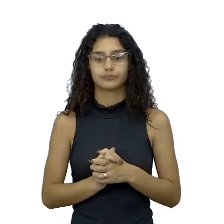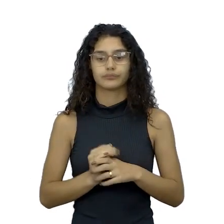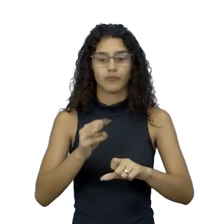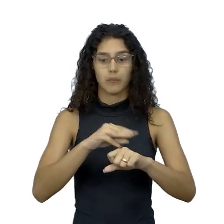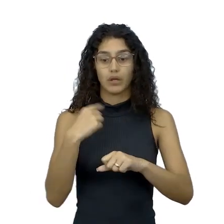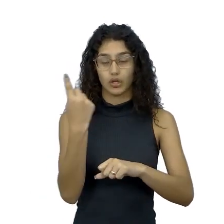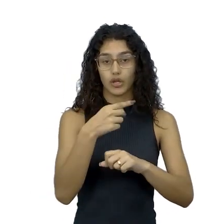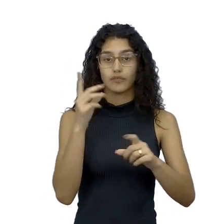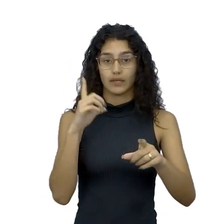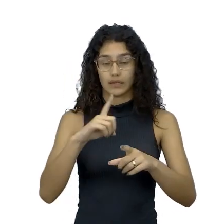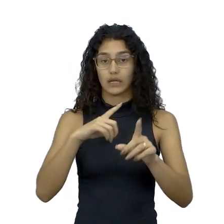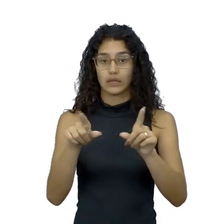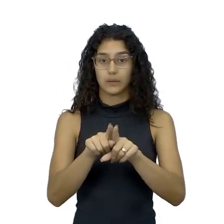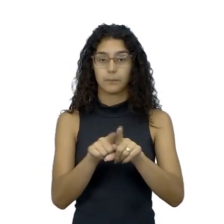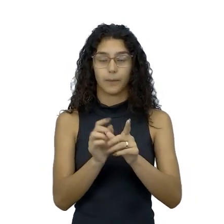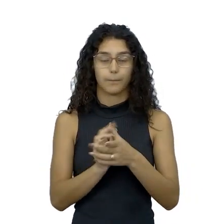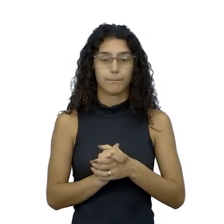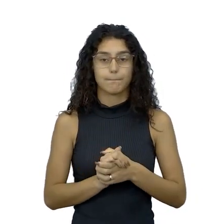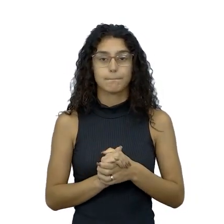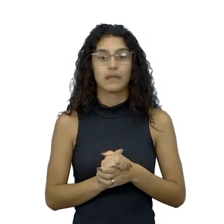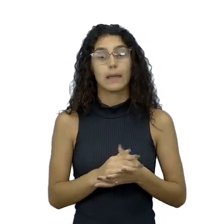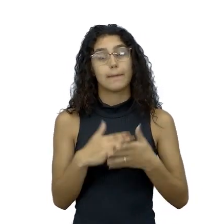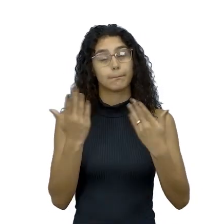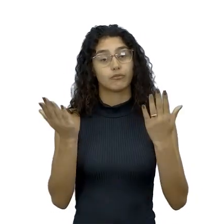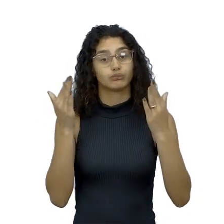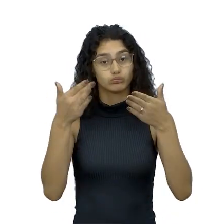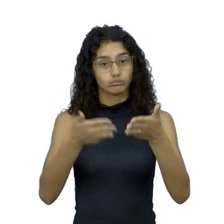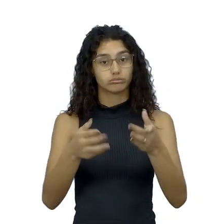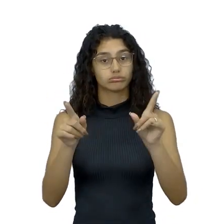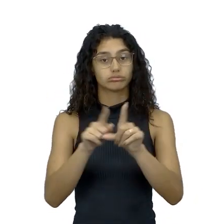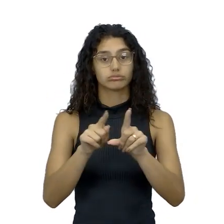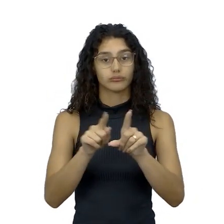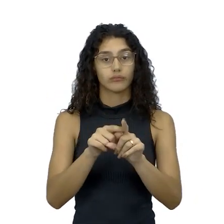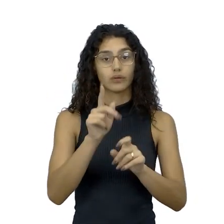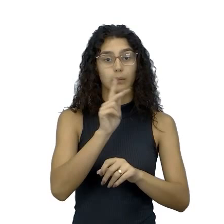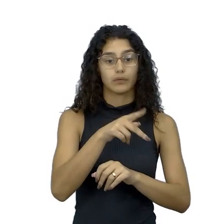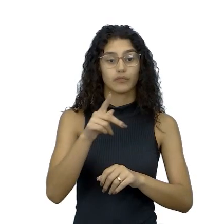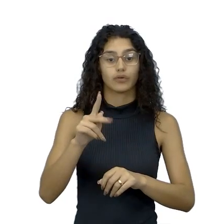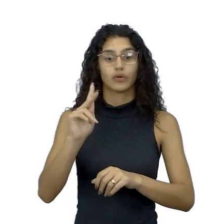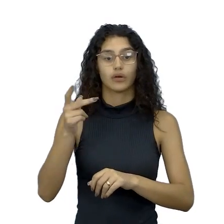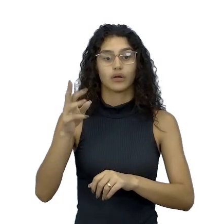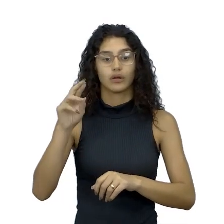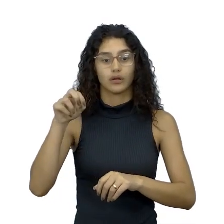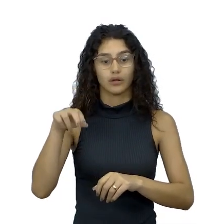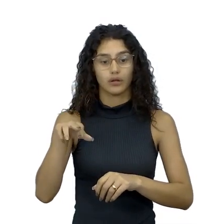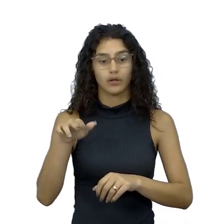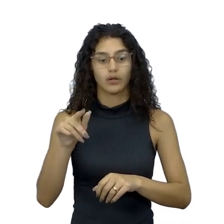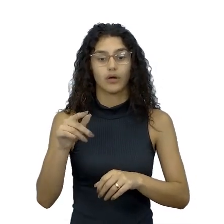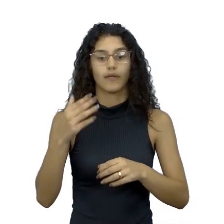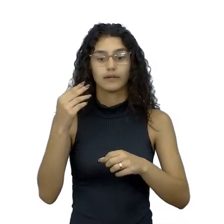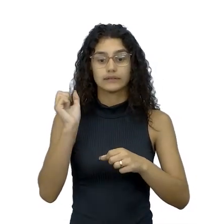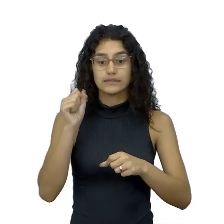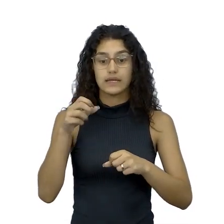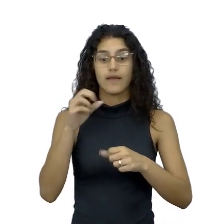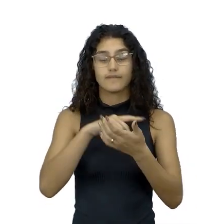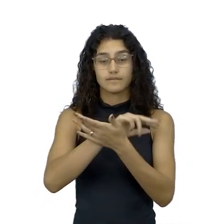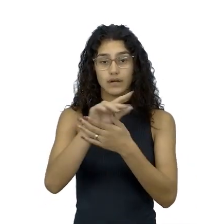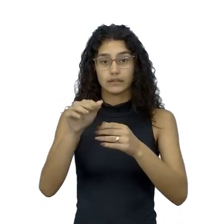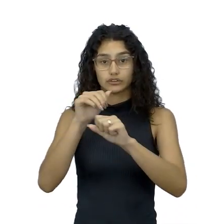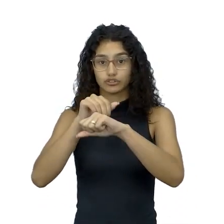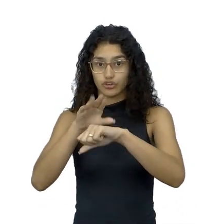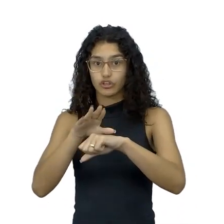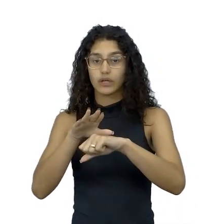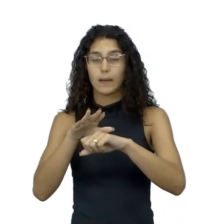lá que a gente vai receber. E aí, mais especificamente, professor Henrique, a gente vai, sim, dar muitas dicas para trabalhar com